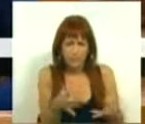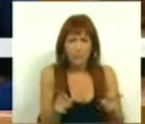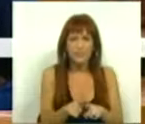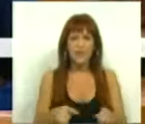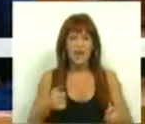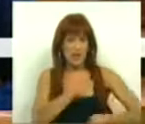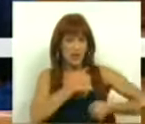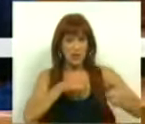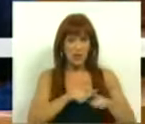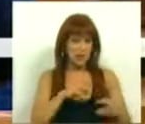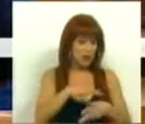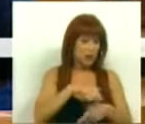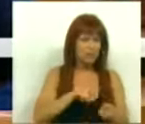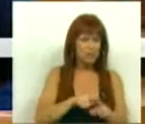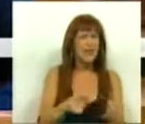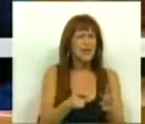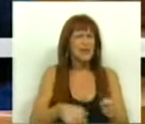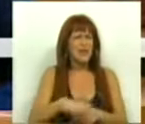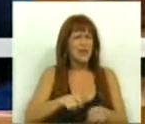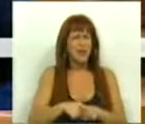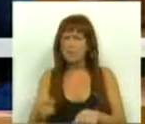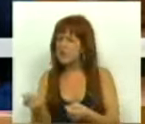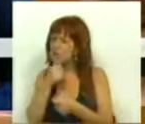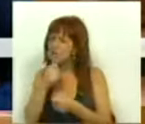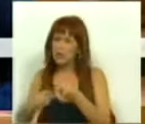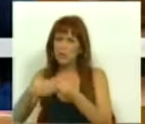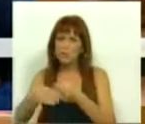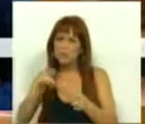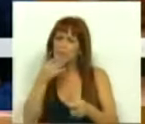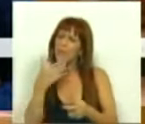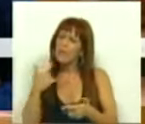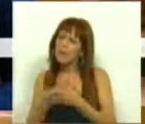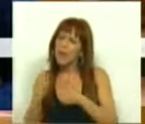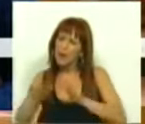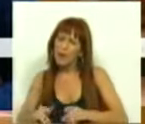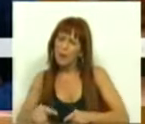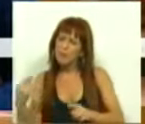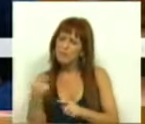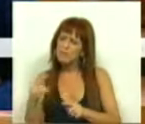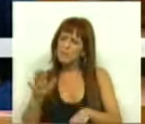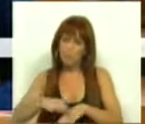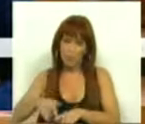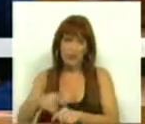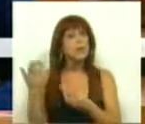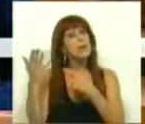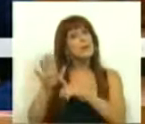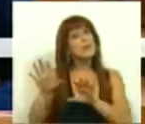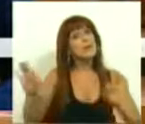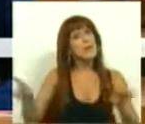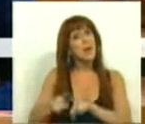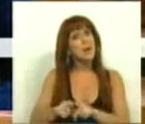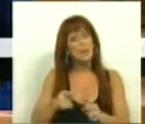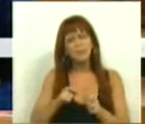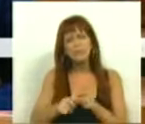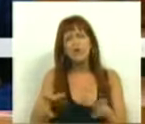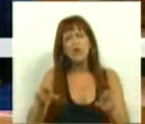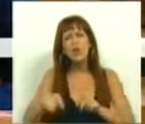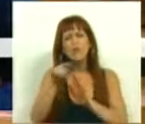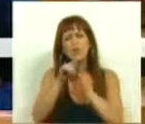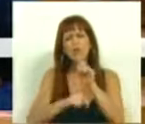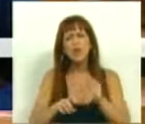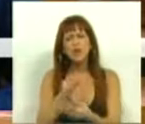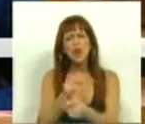necessidades eventualmente conjunturais, mas que medidas de complemento podem amenizar efeitos negativos decorrentes, como, por exemplo, uma redefinição do estatuto